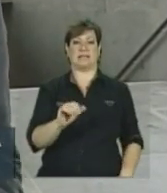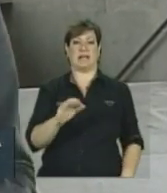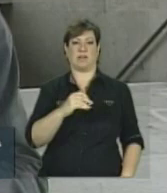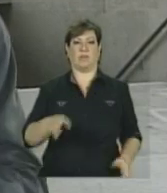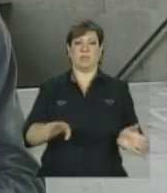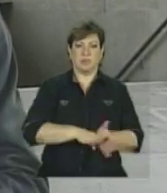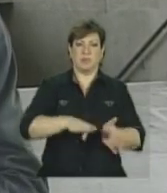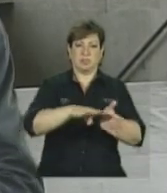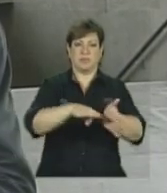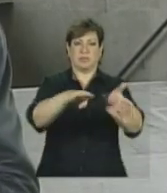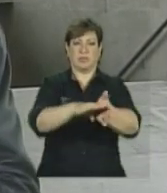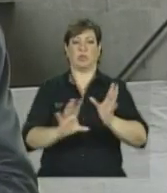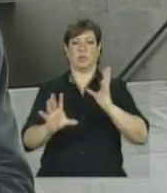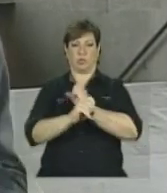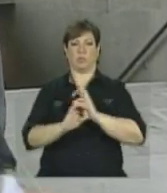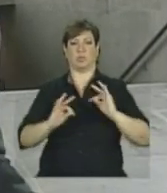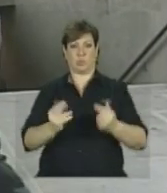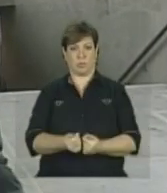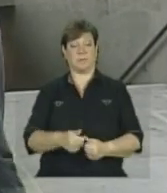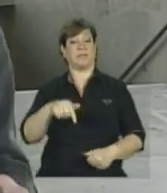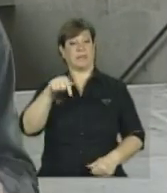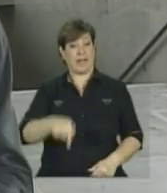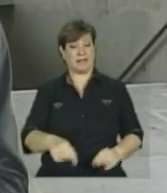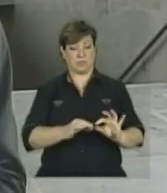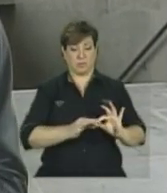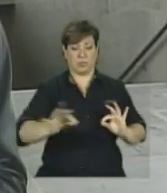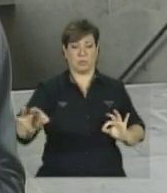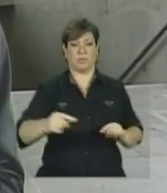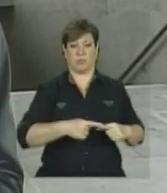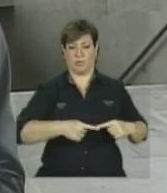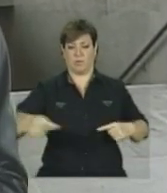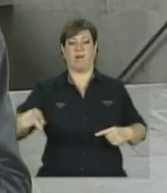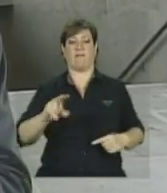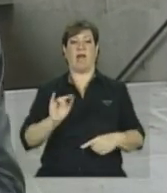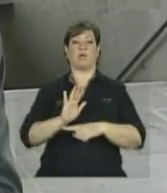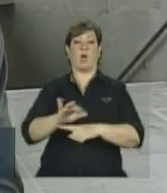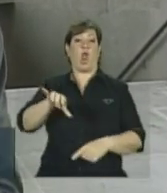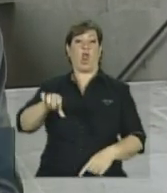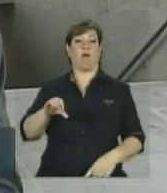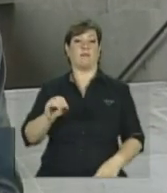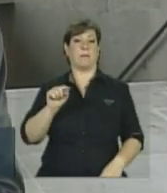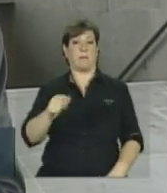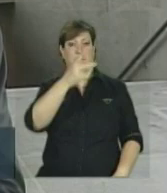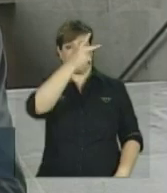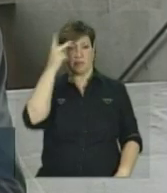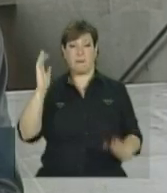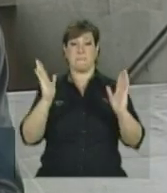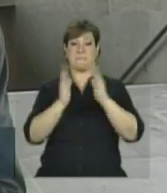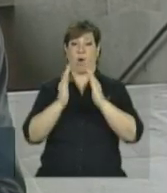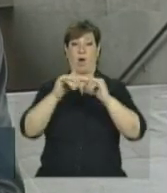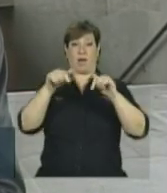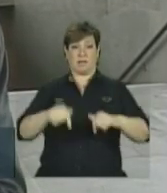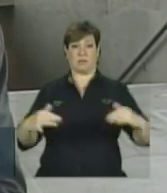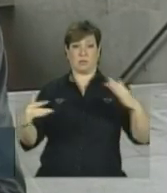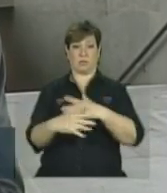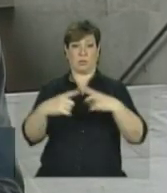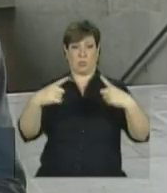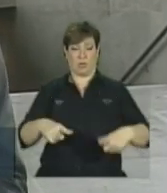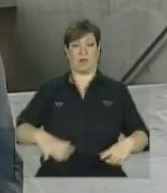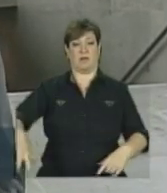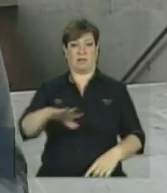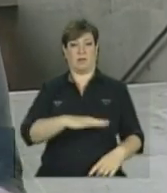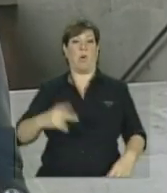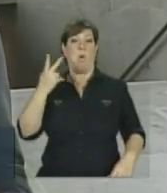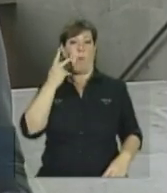todo. Este trecho vai beneficiar diretamente 90 mil pessoas que moram aqui na região metropolitana de